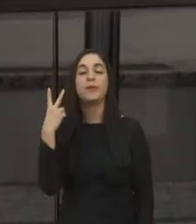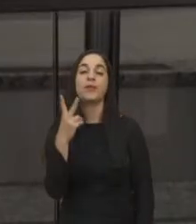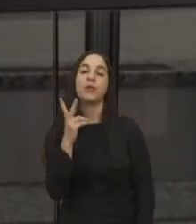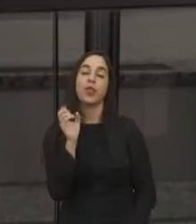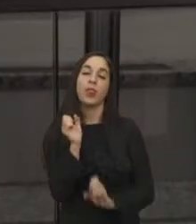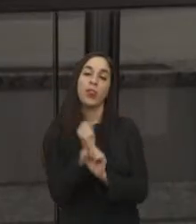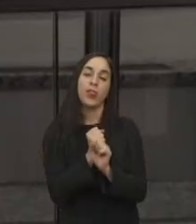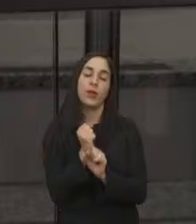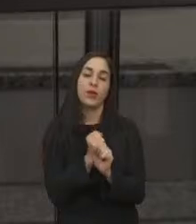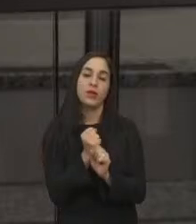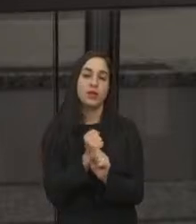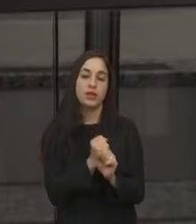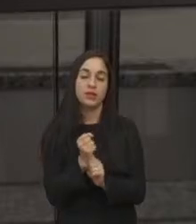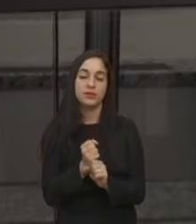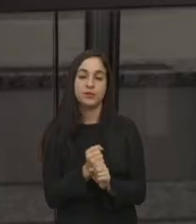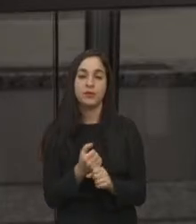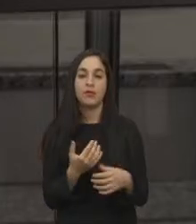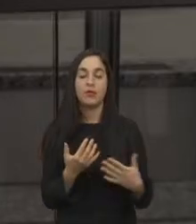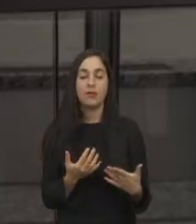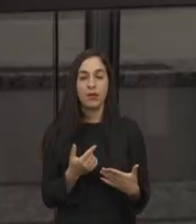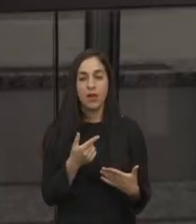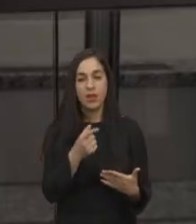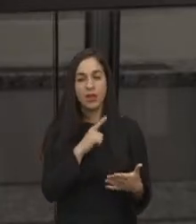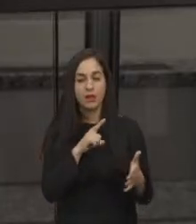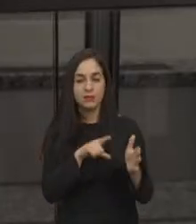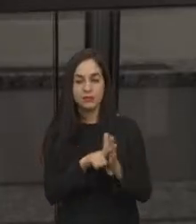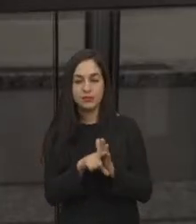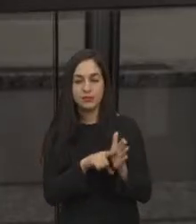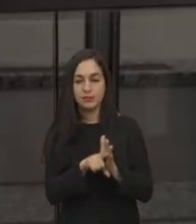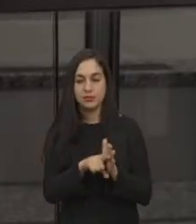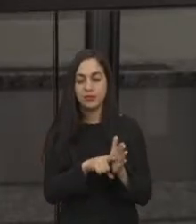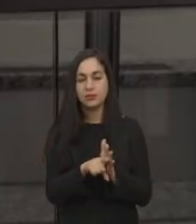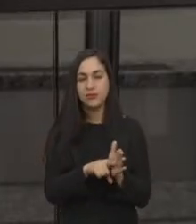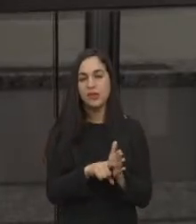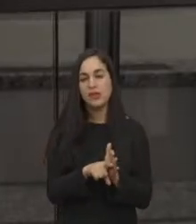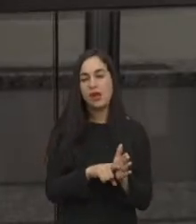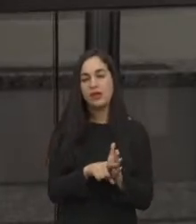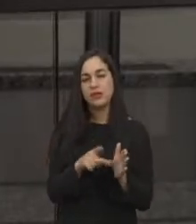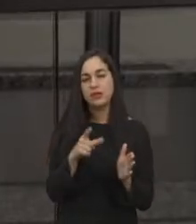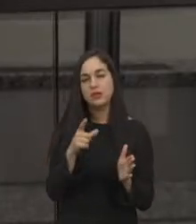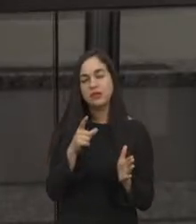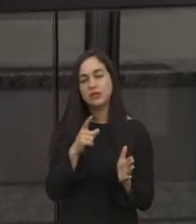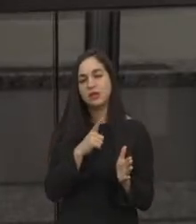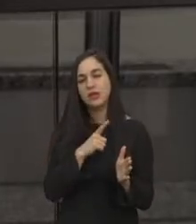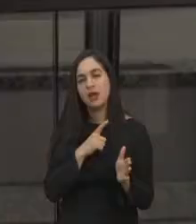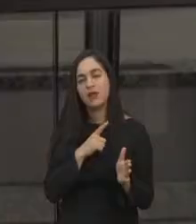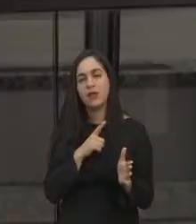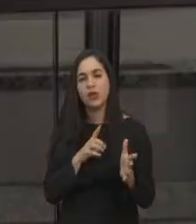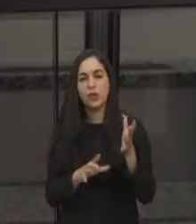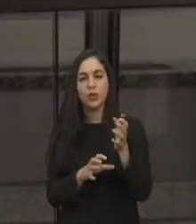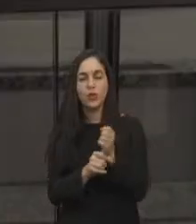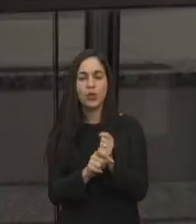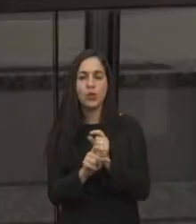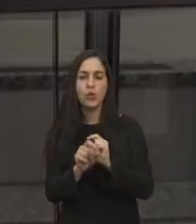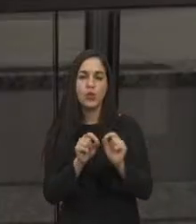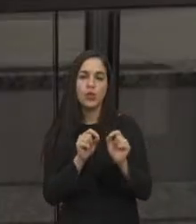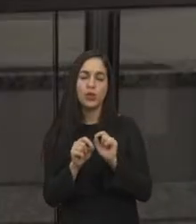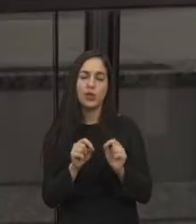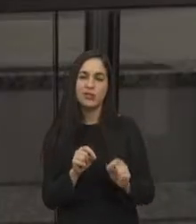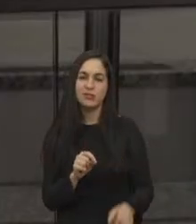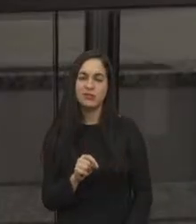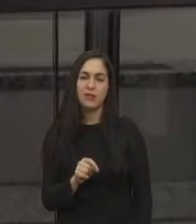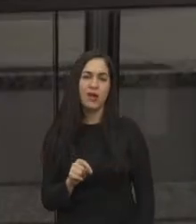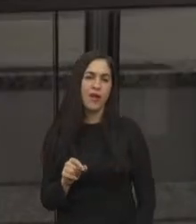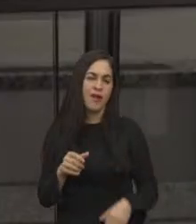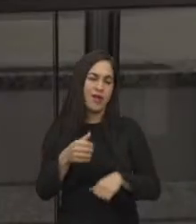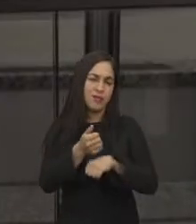anos. Nesse diagnóstico, um dos resultados é o baixo profissionalismo de